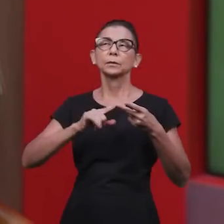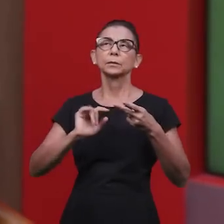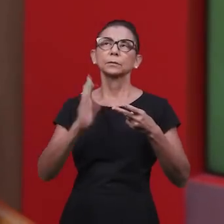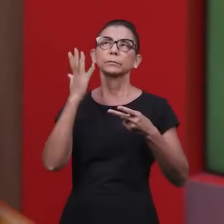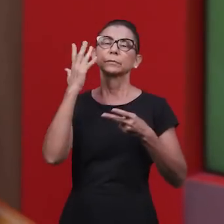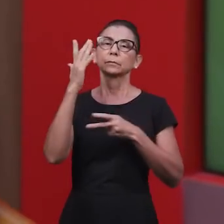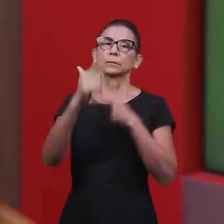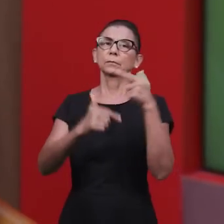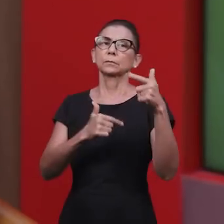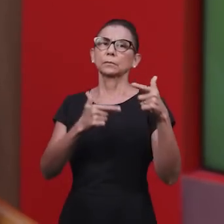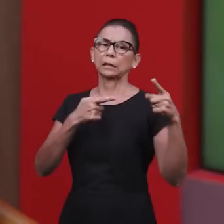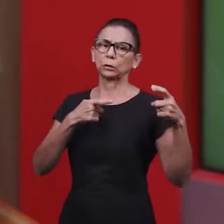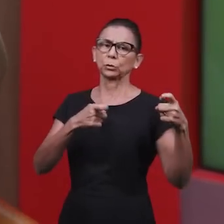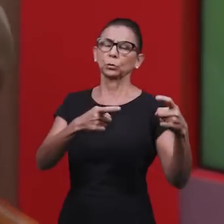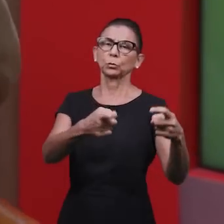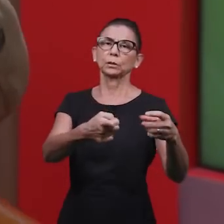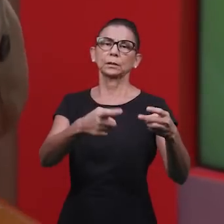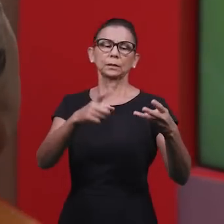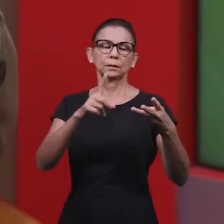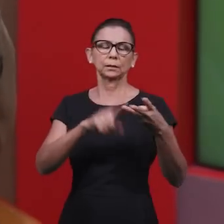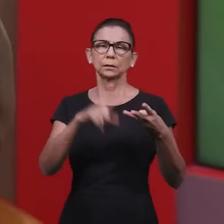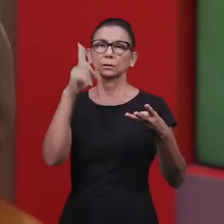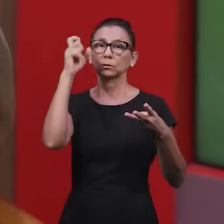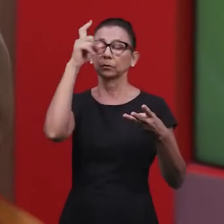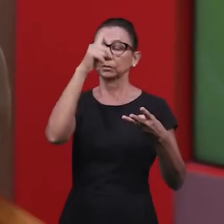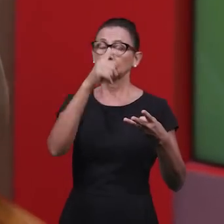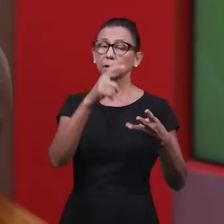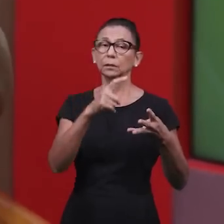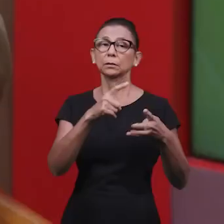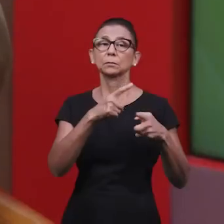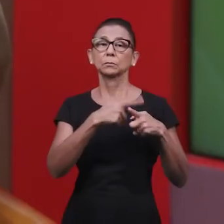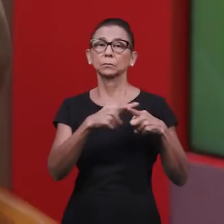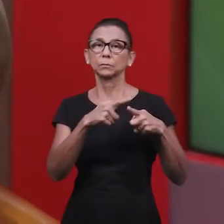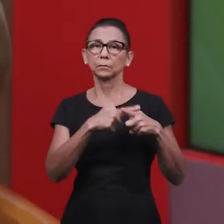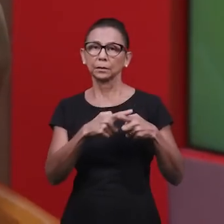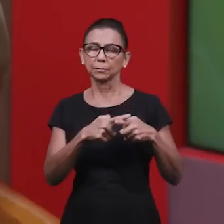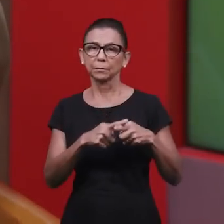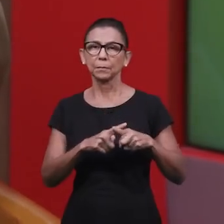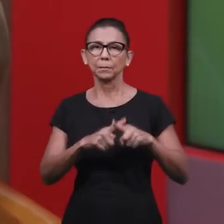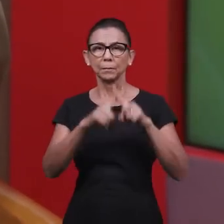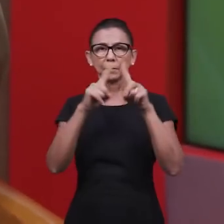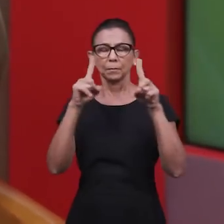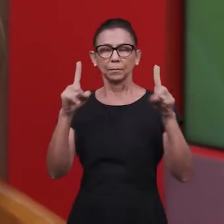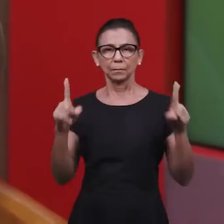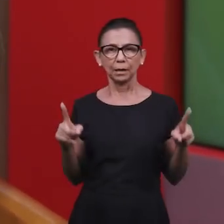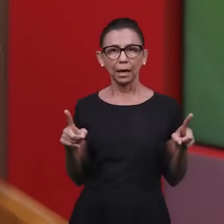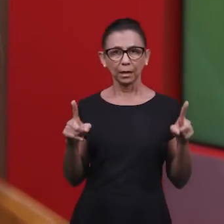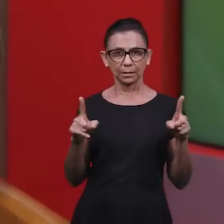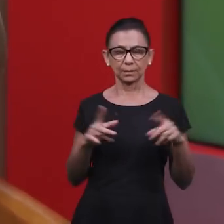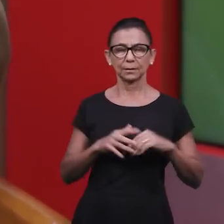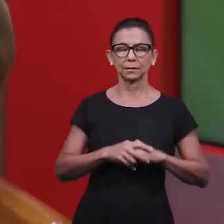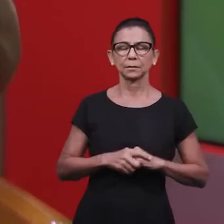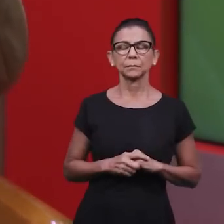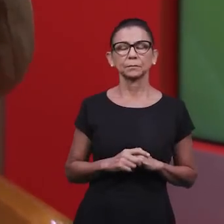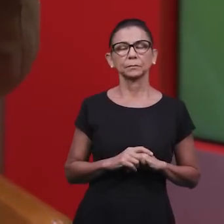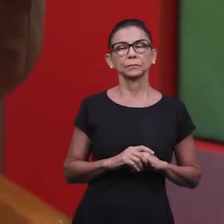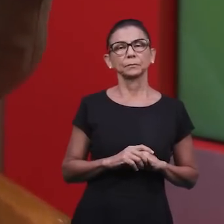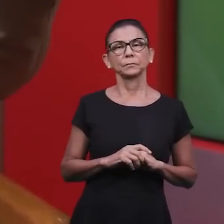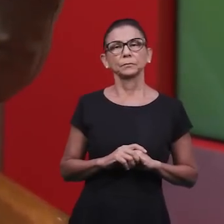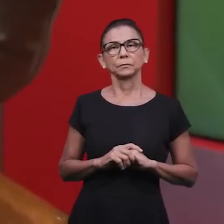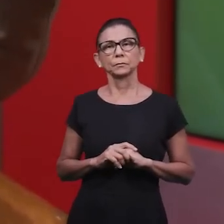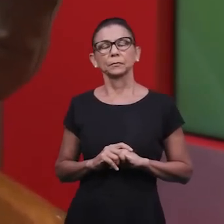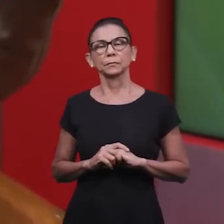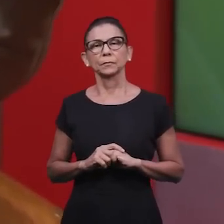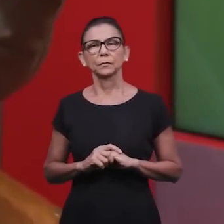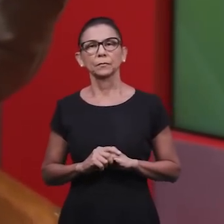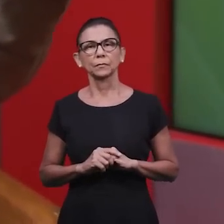lutas, as dificuldades, os problemas. Mas essa linha subjacente que